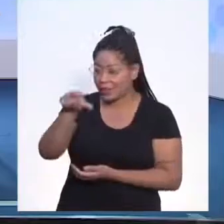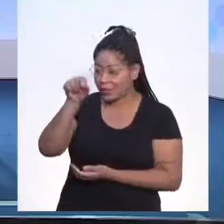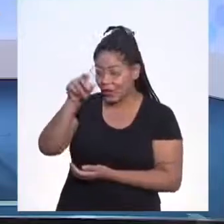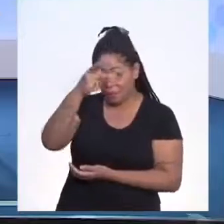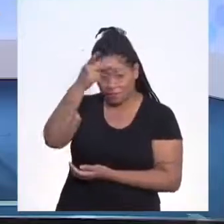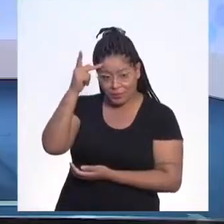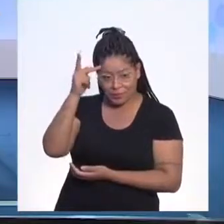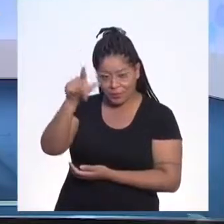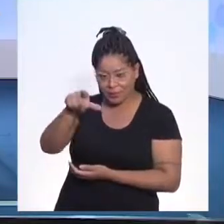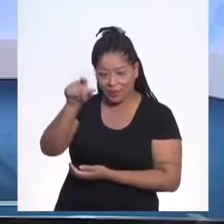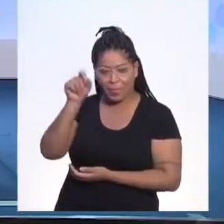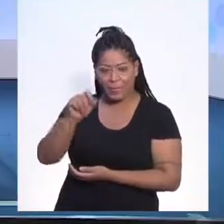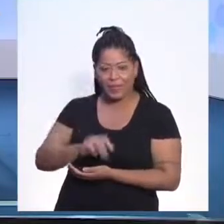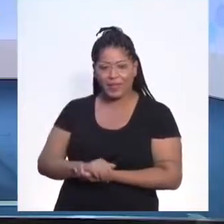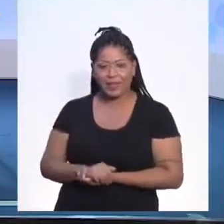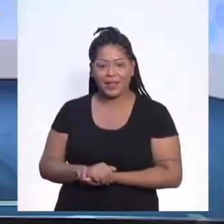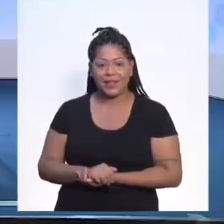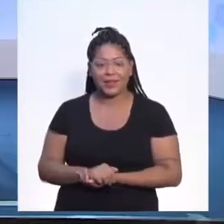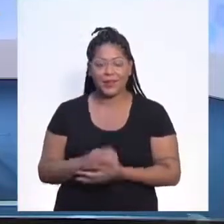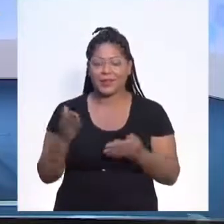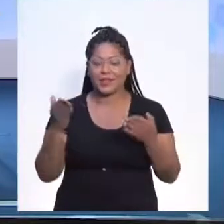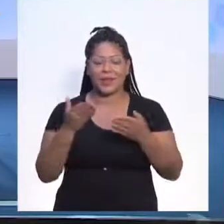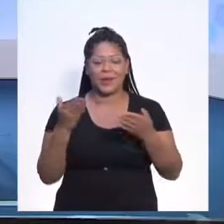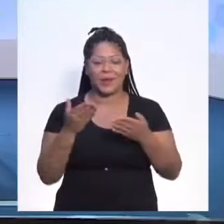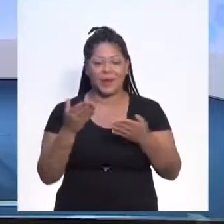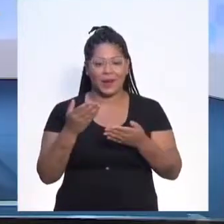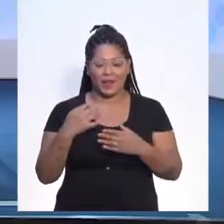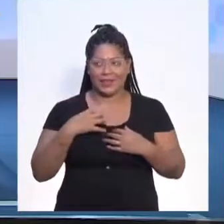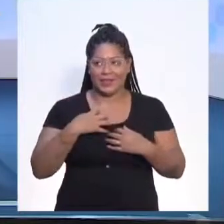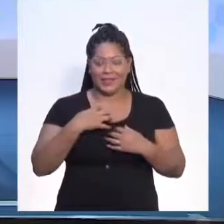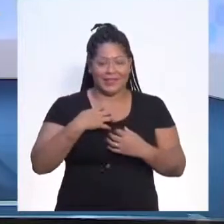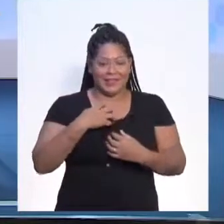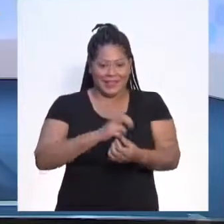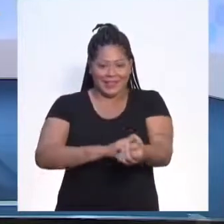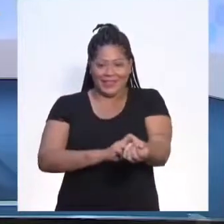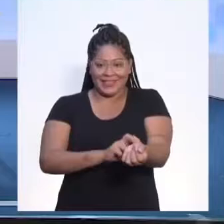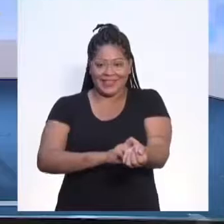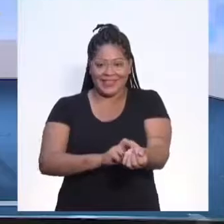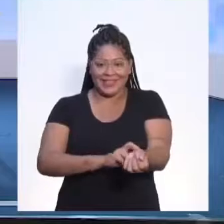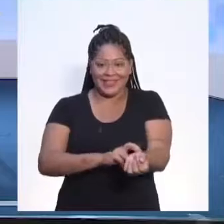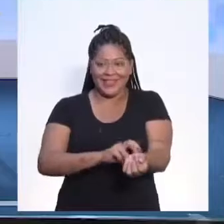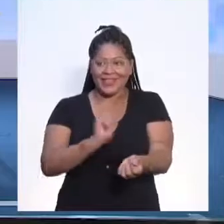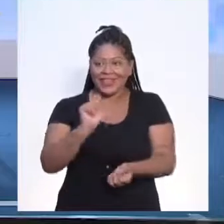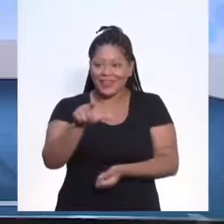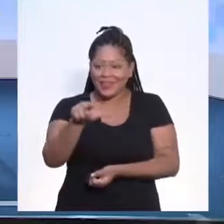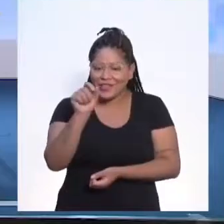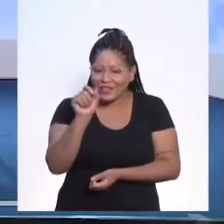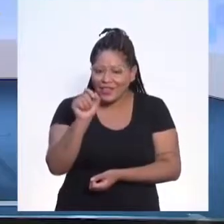nossa, gente! que mal... Ai, e agora? Gente, eu tô nervosa. Gente, quem que eu vou escolher aqui?